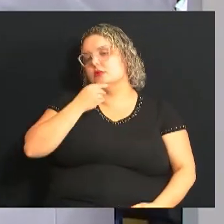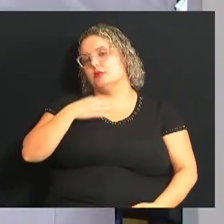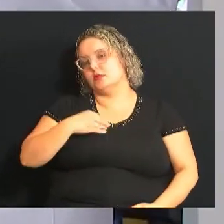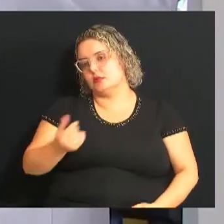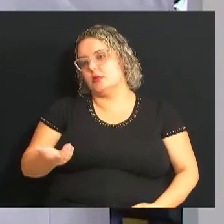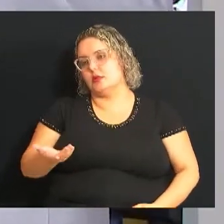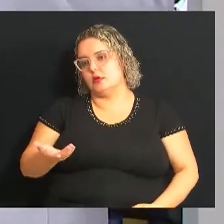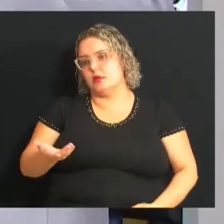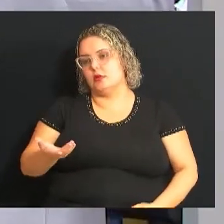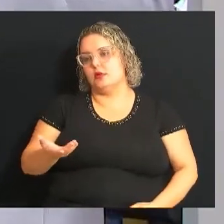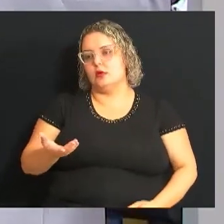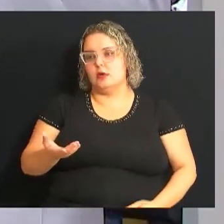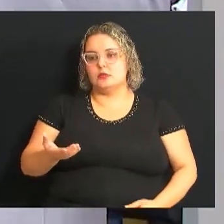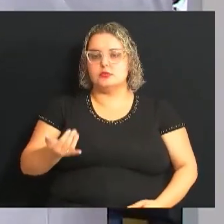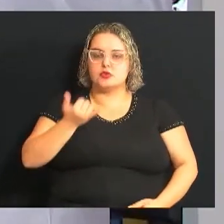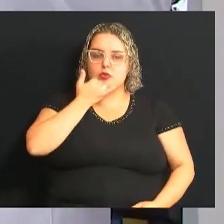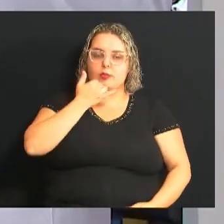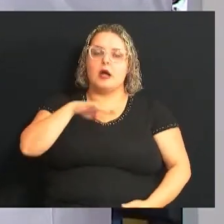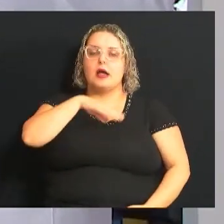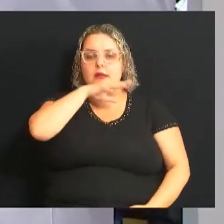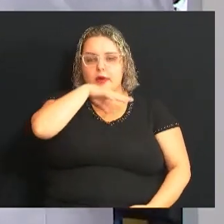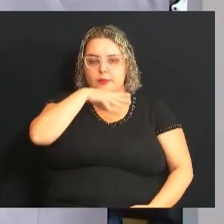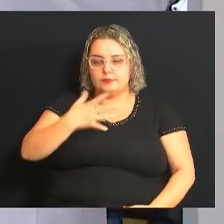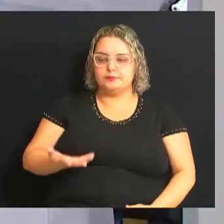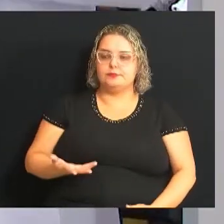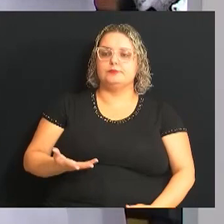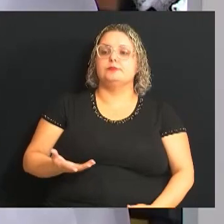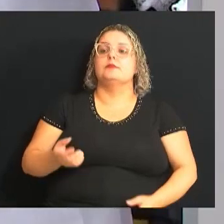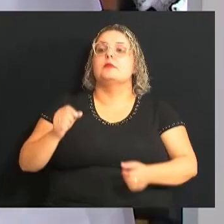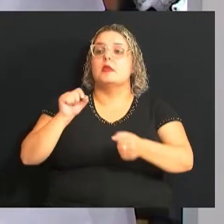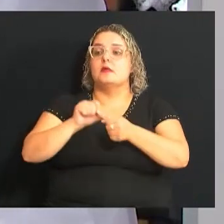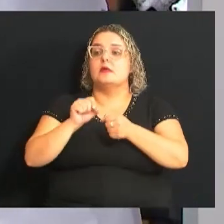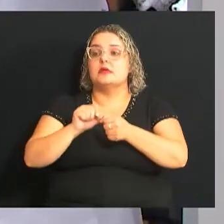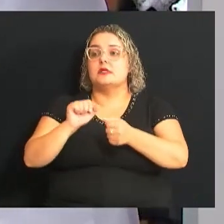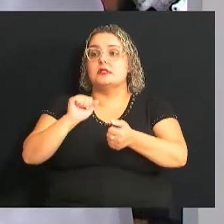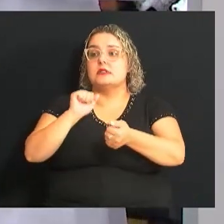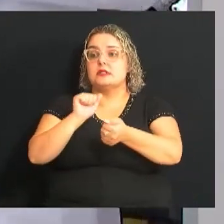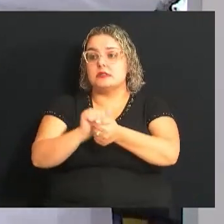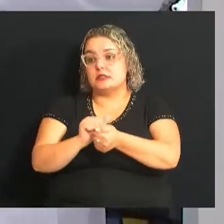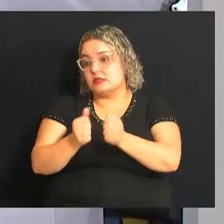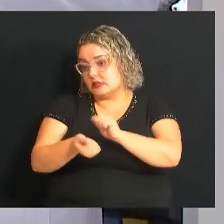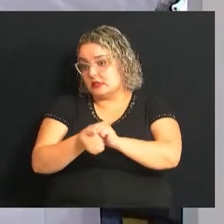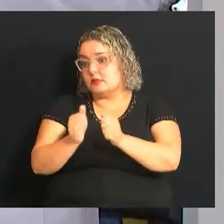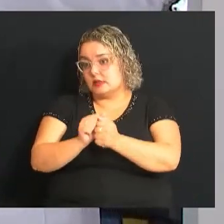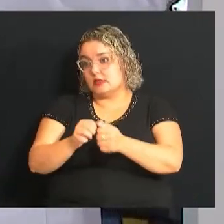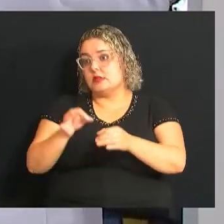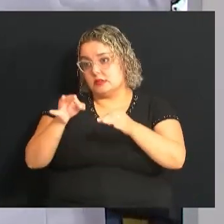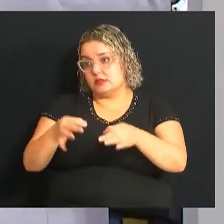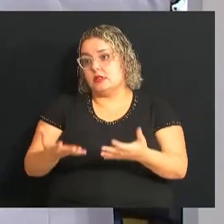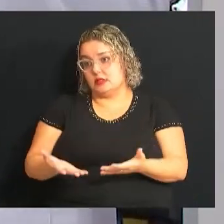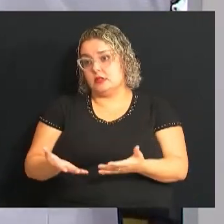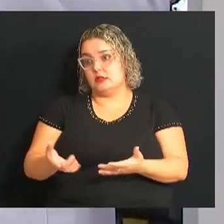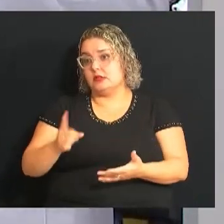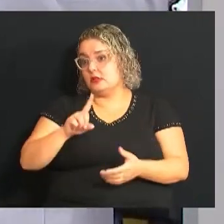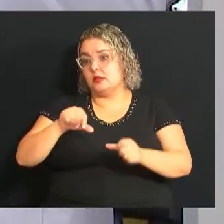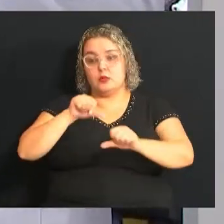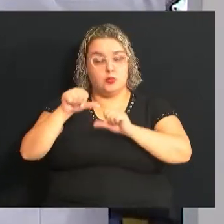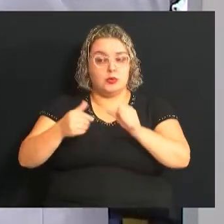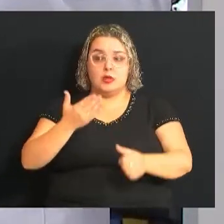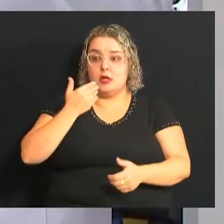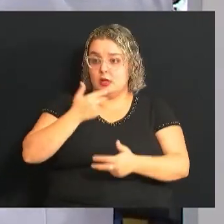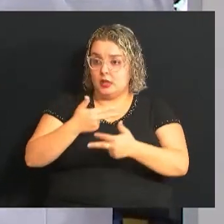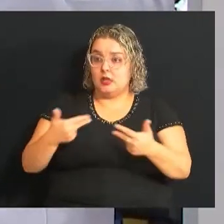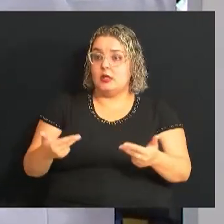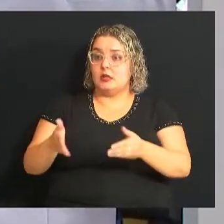esse local estar recebendo ele da forma adequada. Acho que também se preocupar sempre com a alimentação, não mudar a alimentação do seu animal